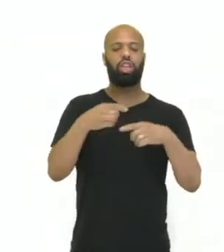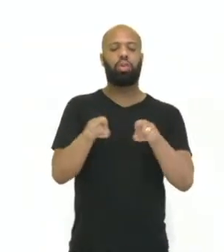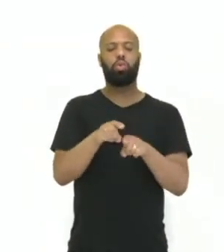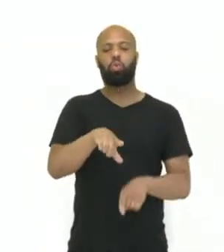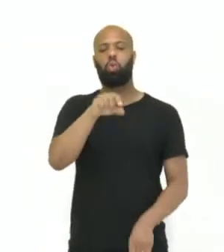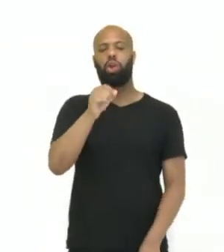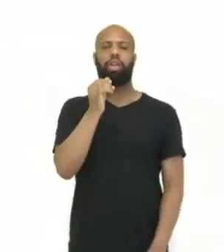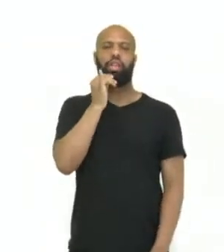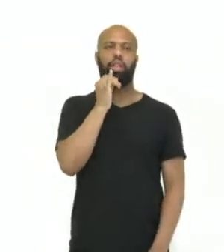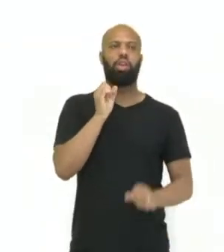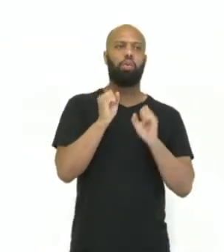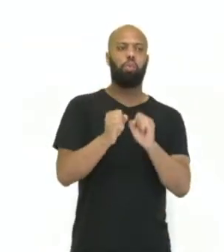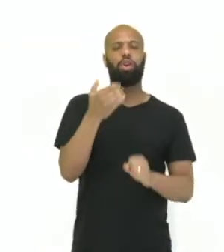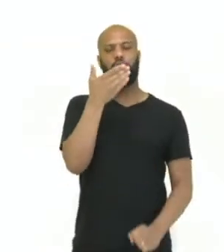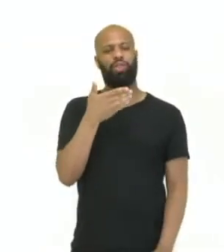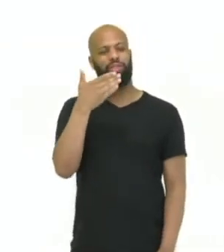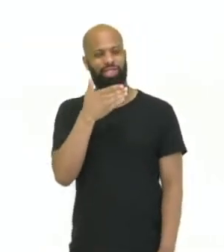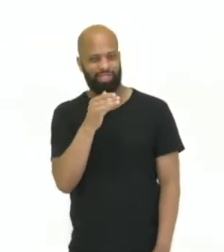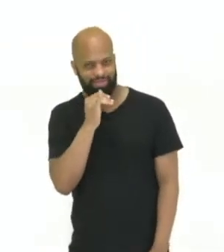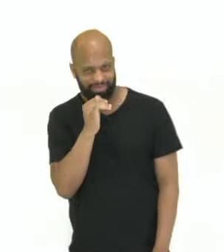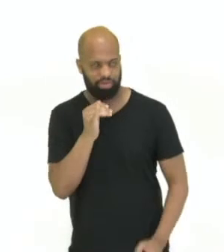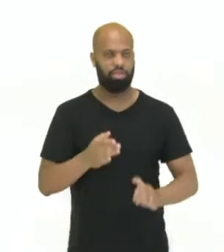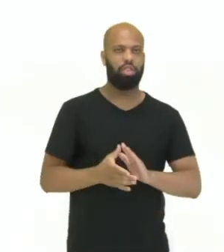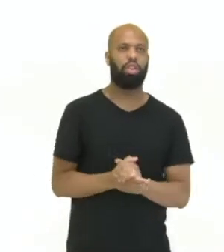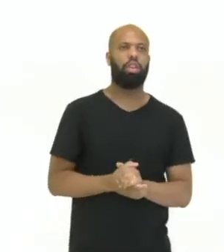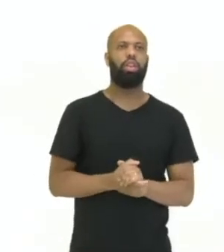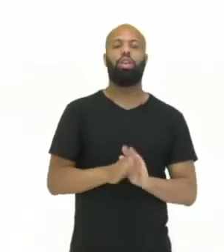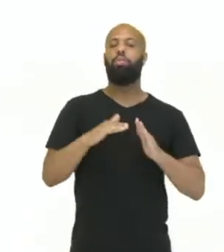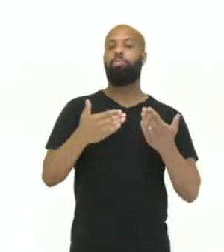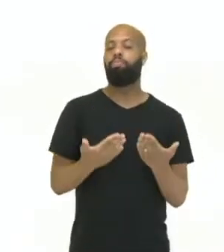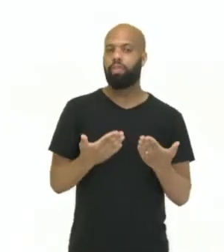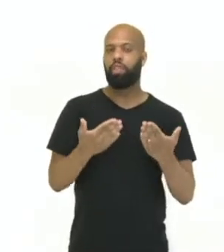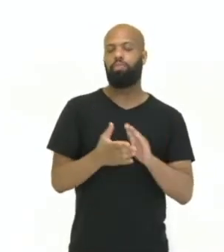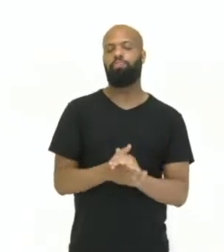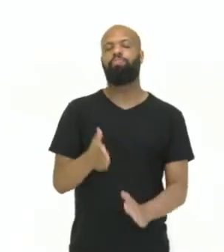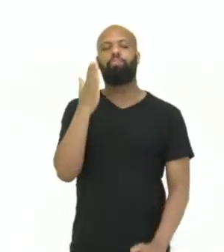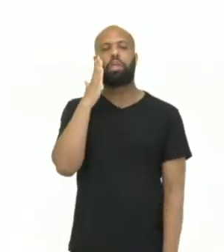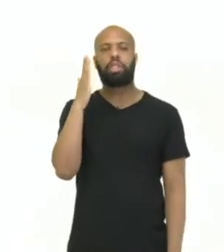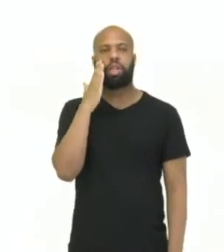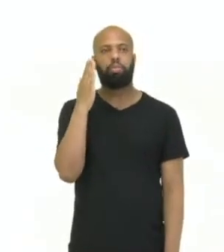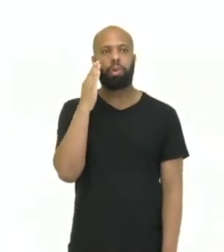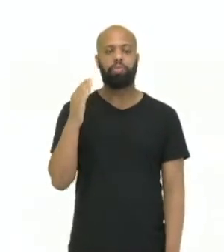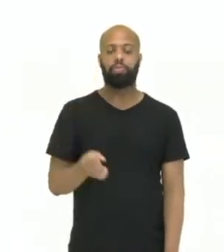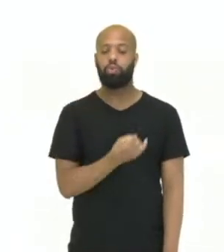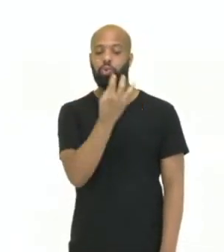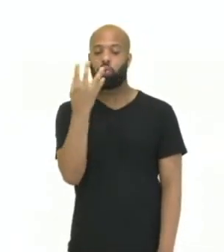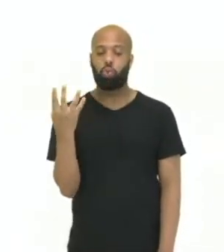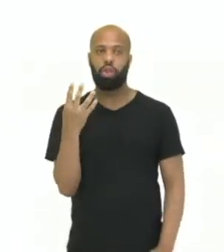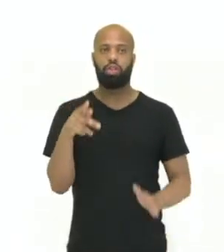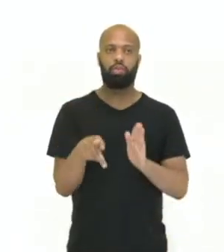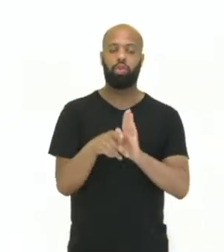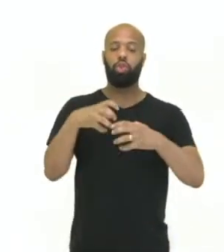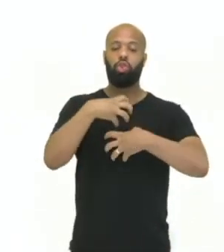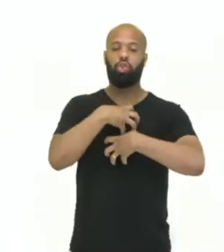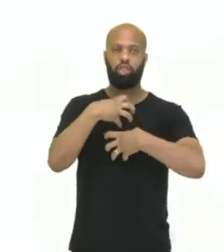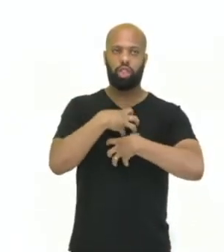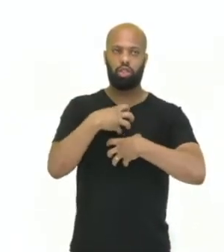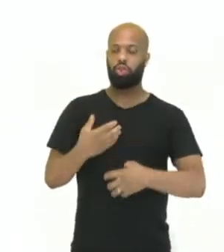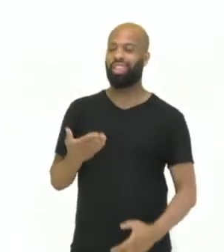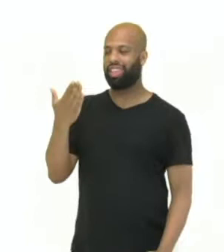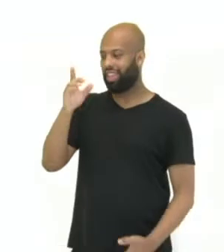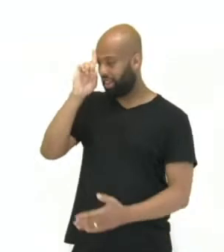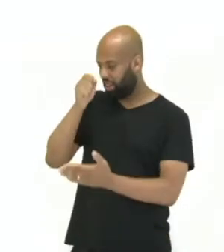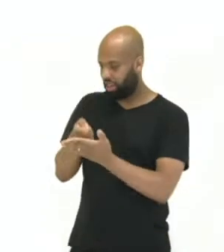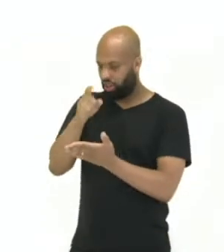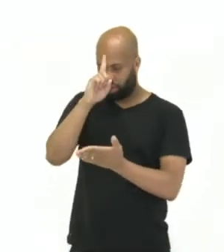escolher, sei lá, pode ser a sobremesa. Então, assim, para sabermos a quantidade de formas que essas